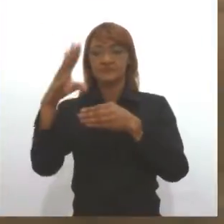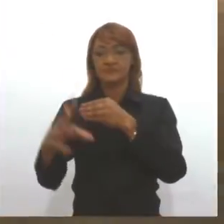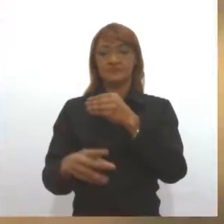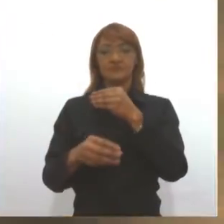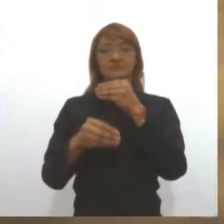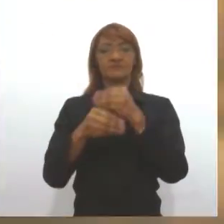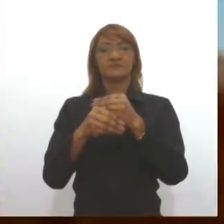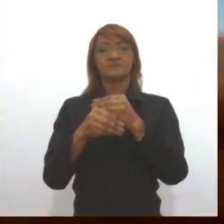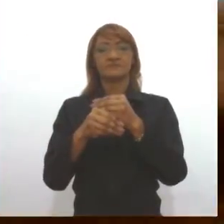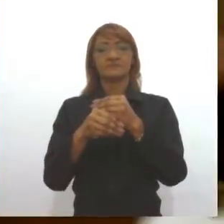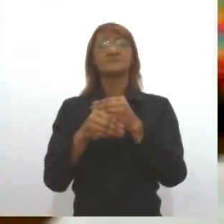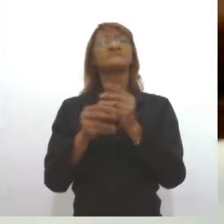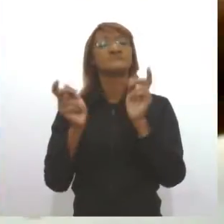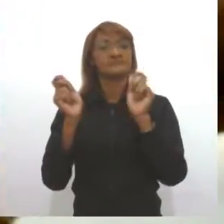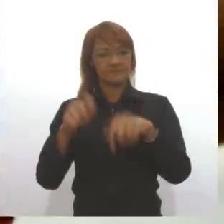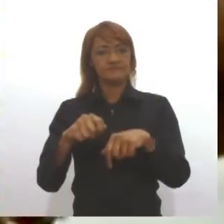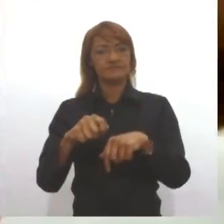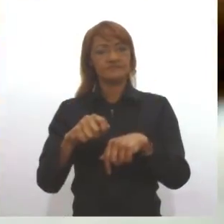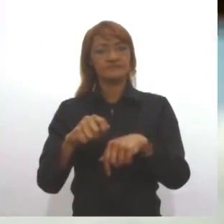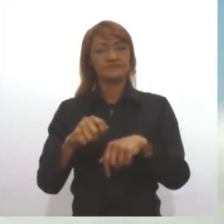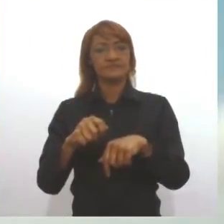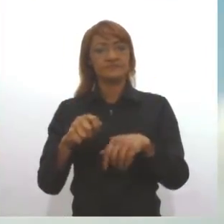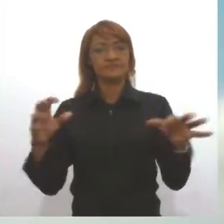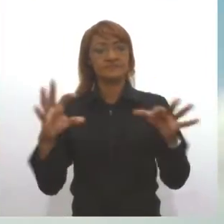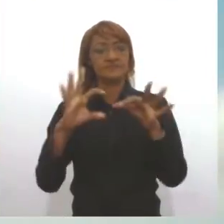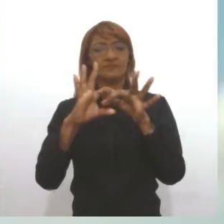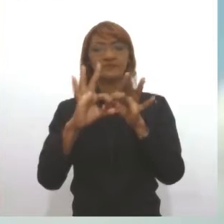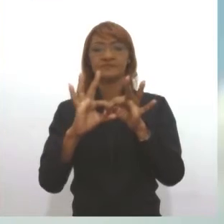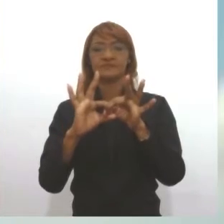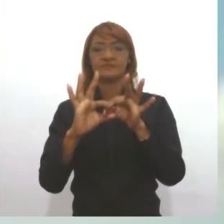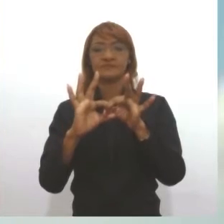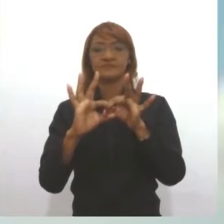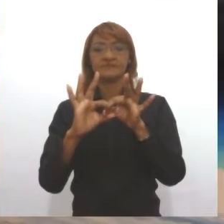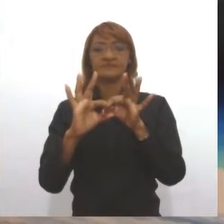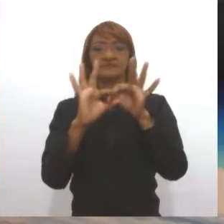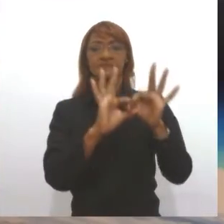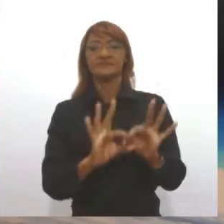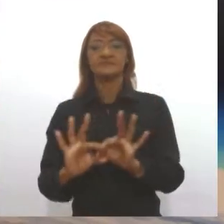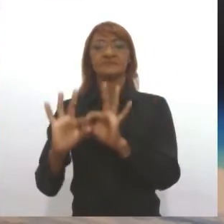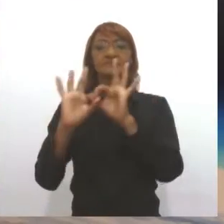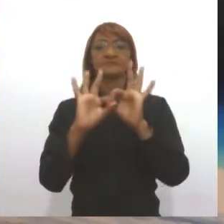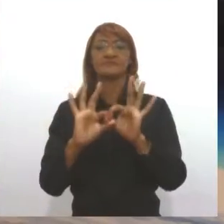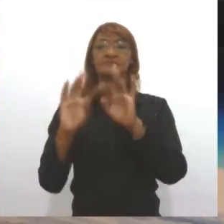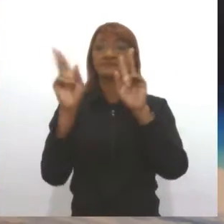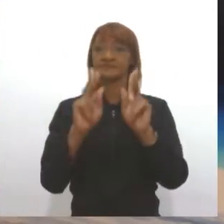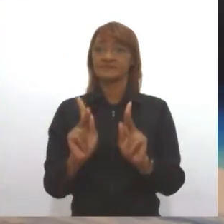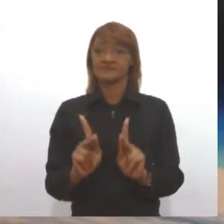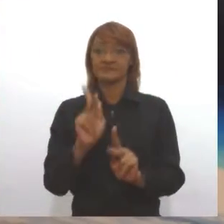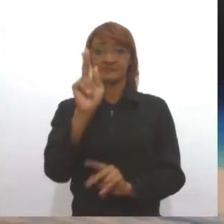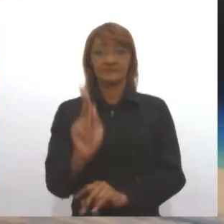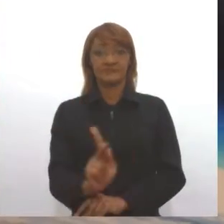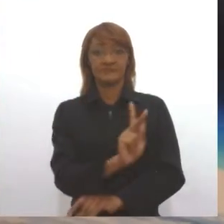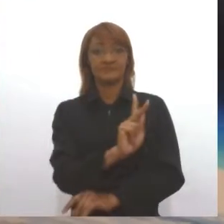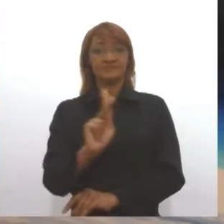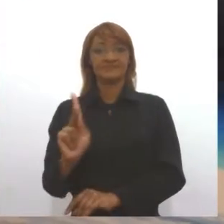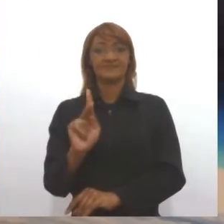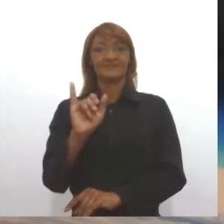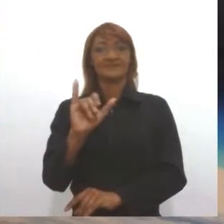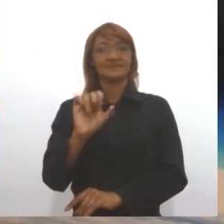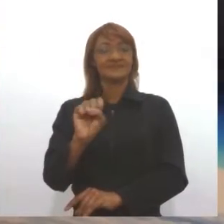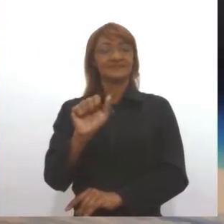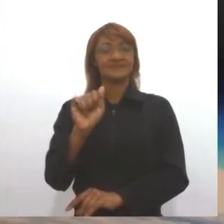que podem coexistir sem problemas, em harmonia. O padre Isaías resume bem